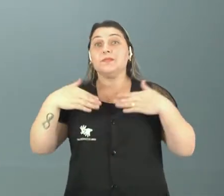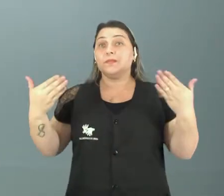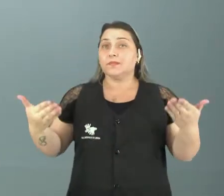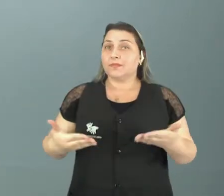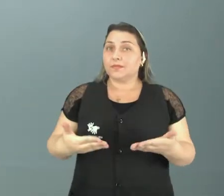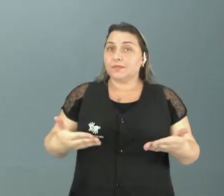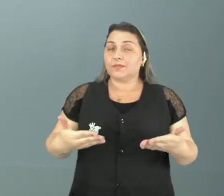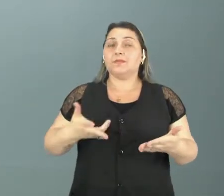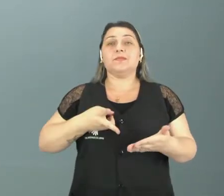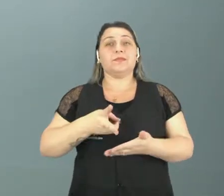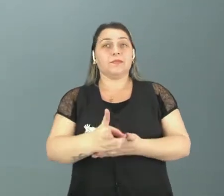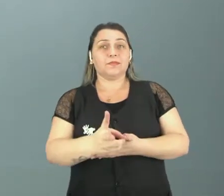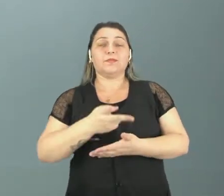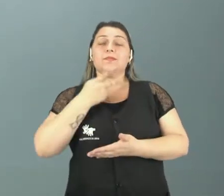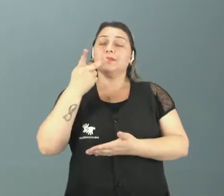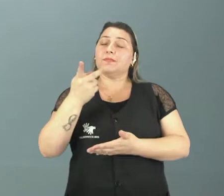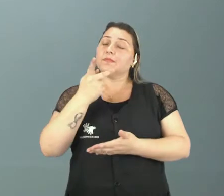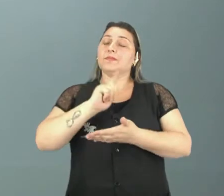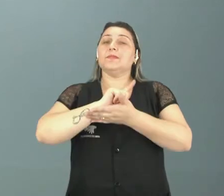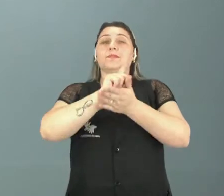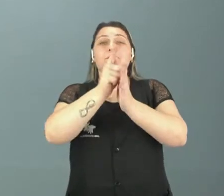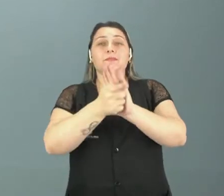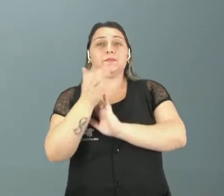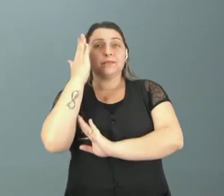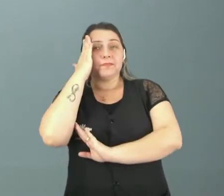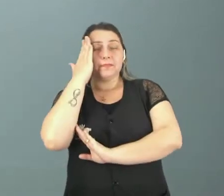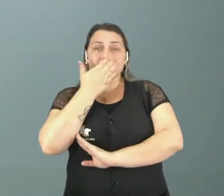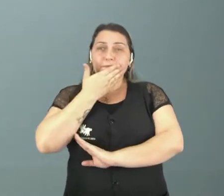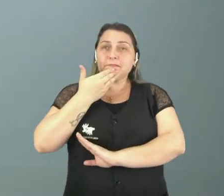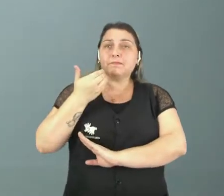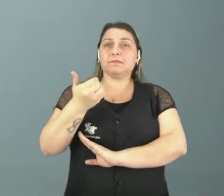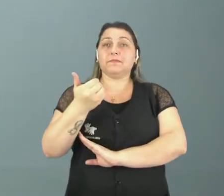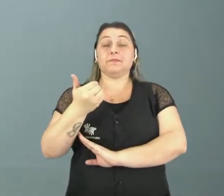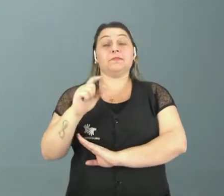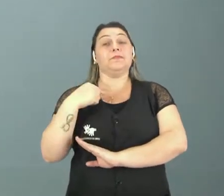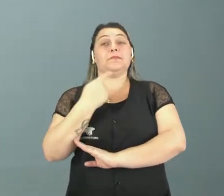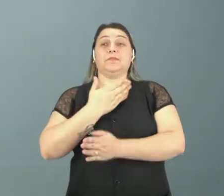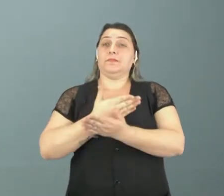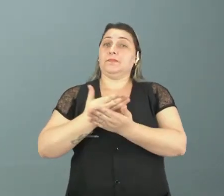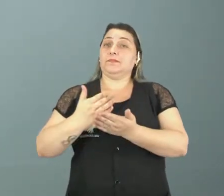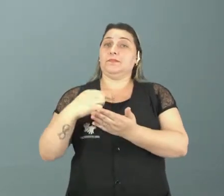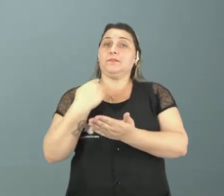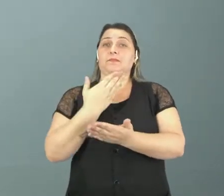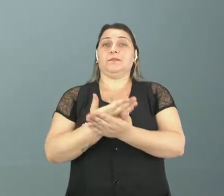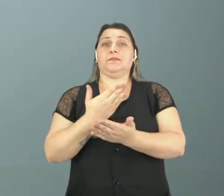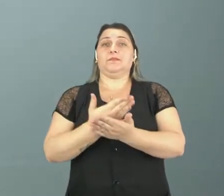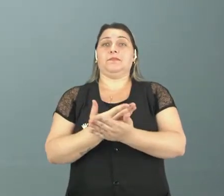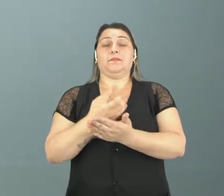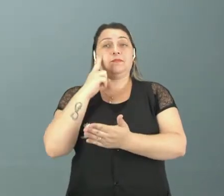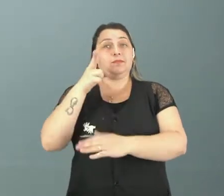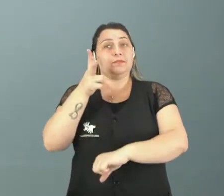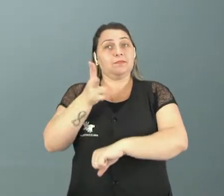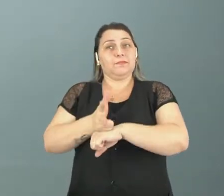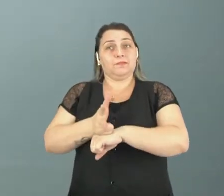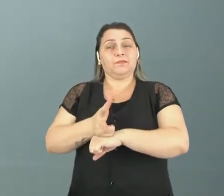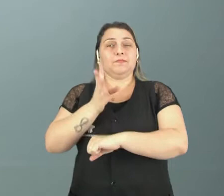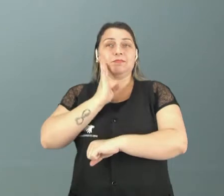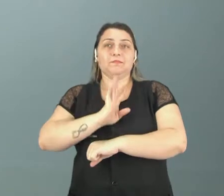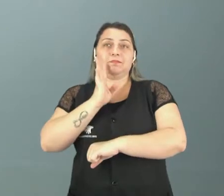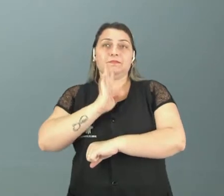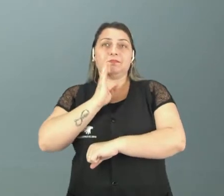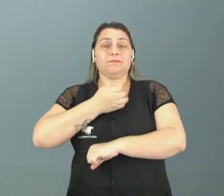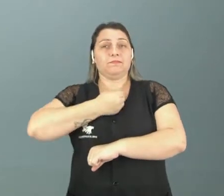agora a gente vai continuar falando um pouco mais desse gênero e compreender um pouco mais. Mas para a gente iniciar nossa aula, vocês vão acompanhar um vídeo bem legal